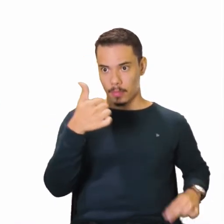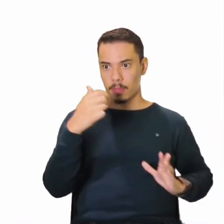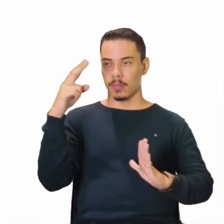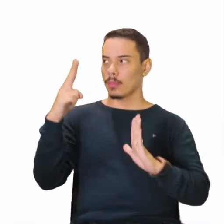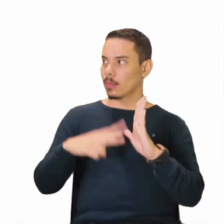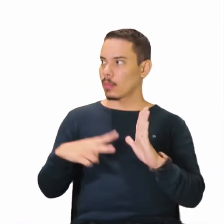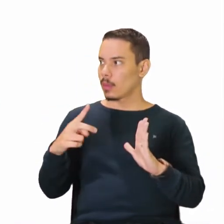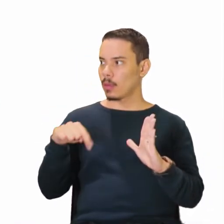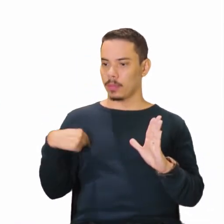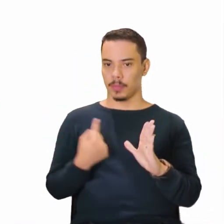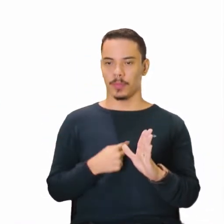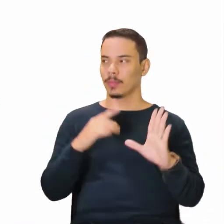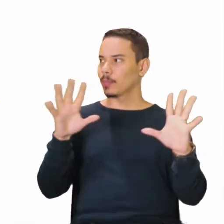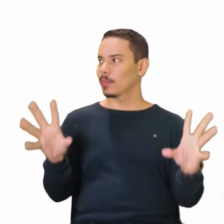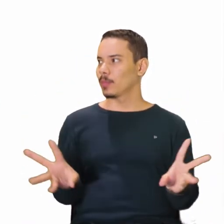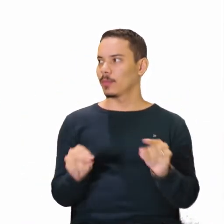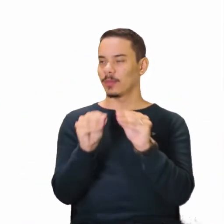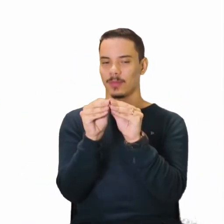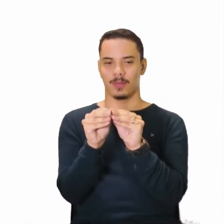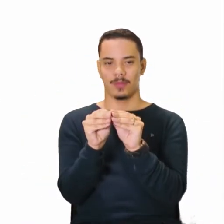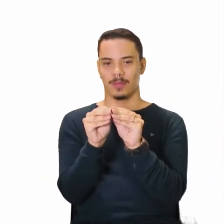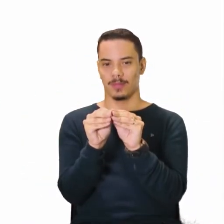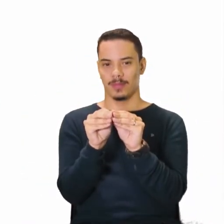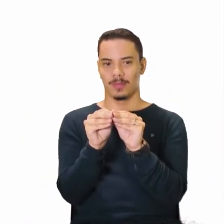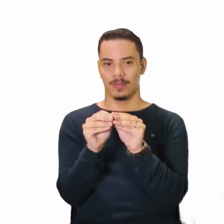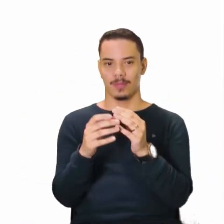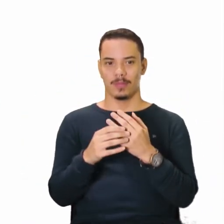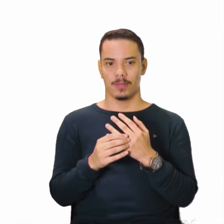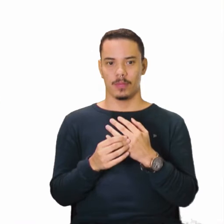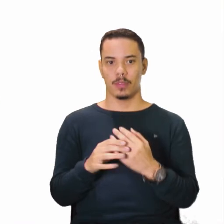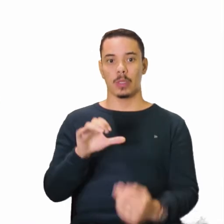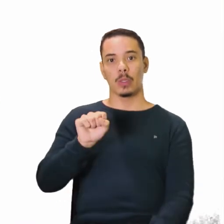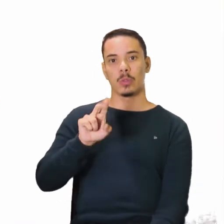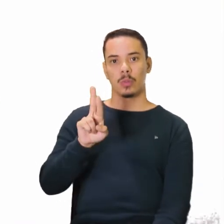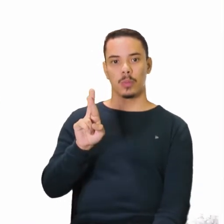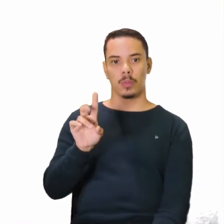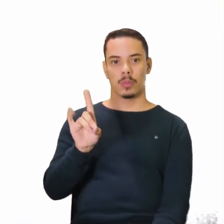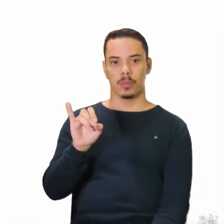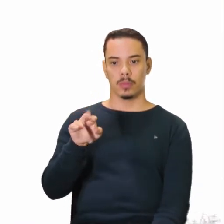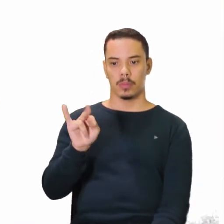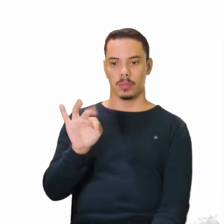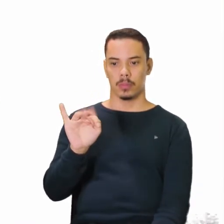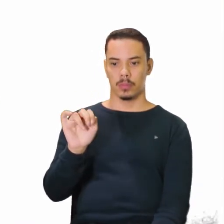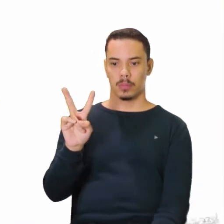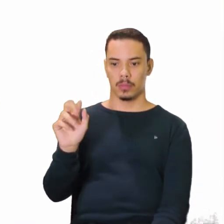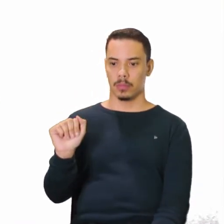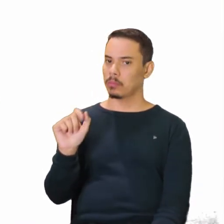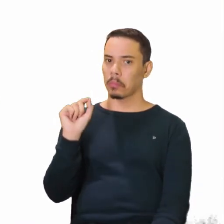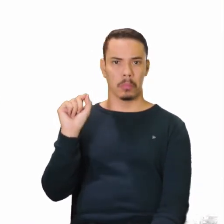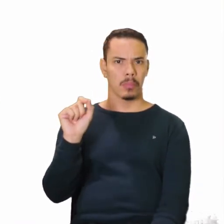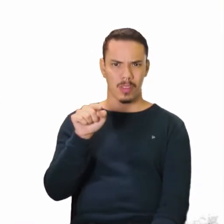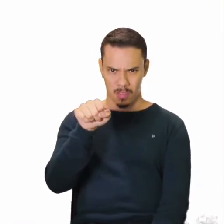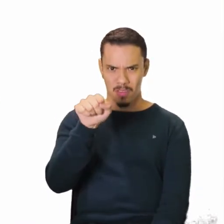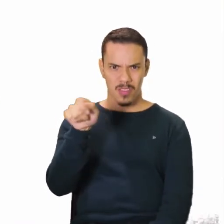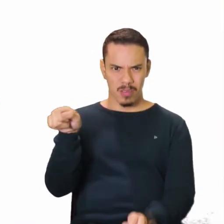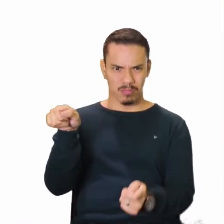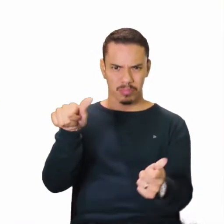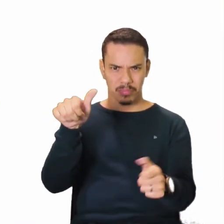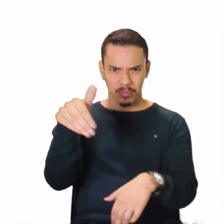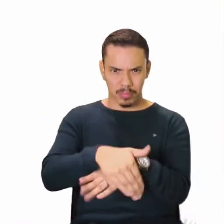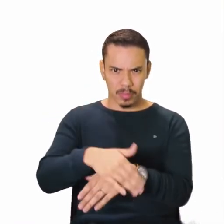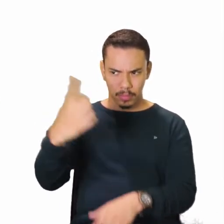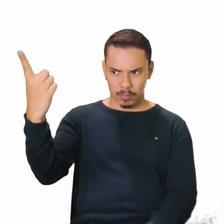aqui sintetizar. A subordinada, o que é isso? Você aí, estudante, você é subordinado a